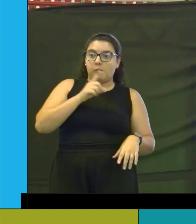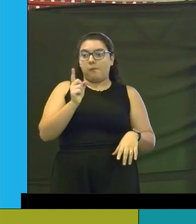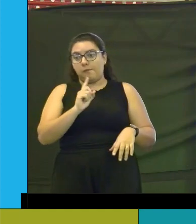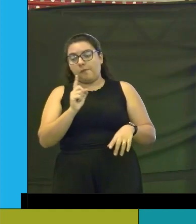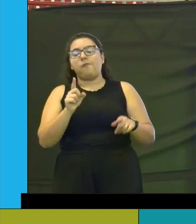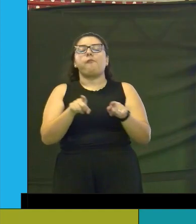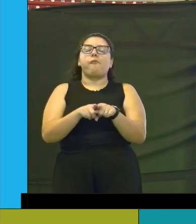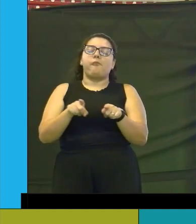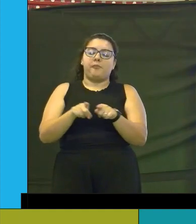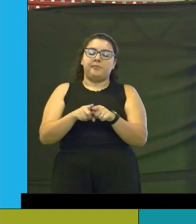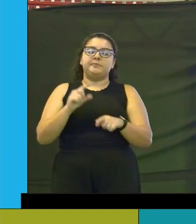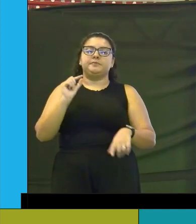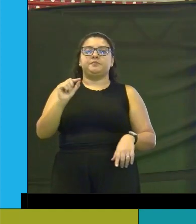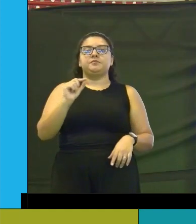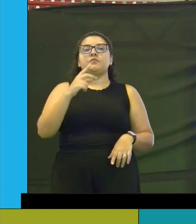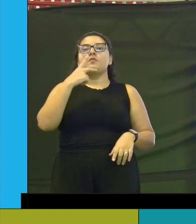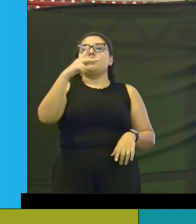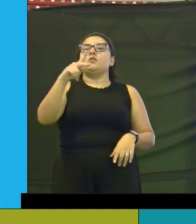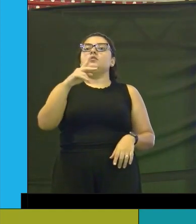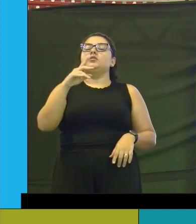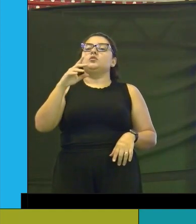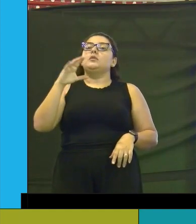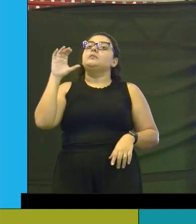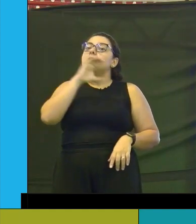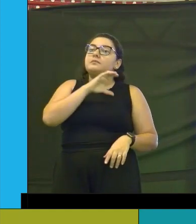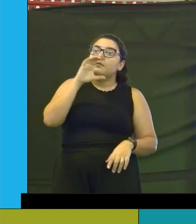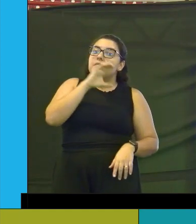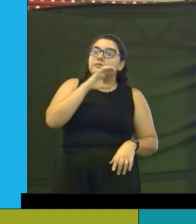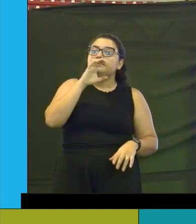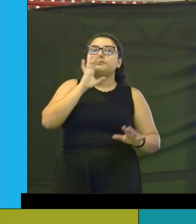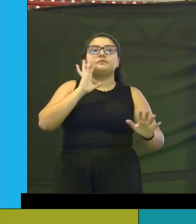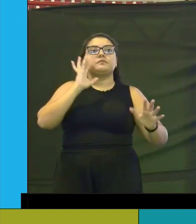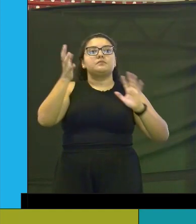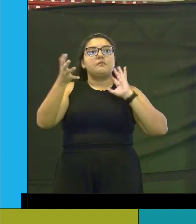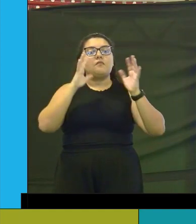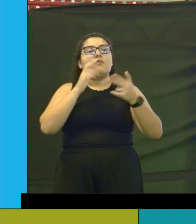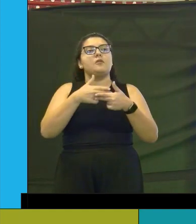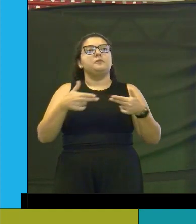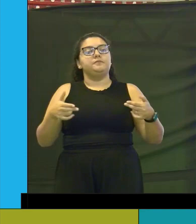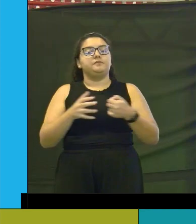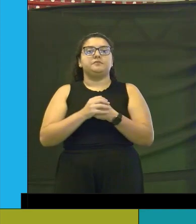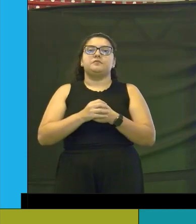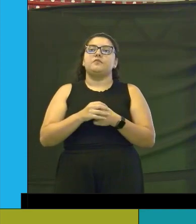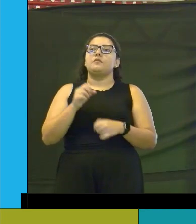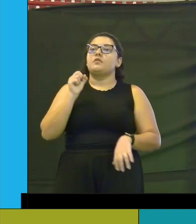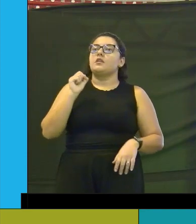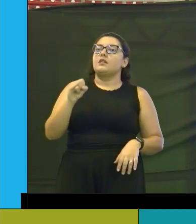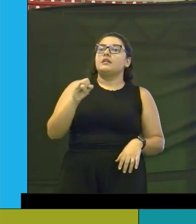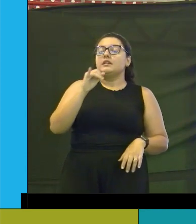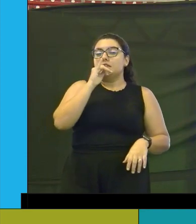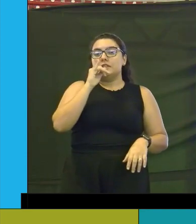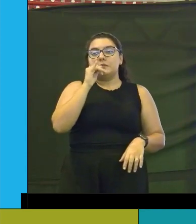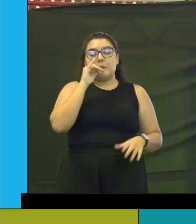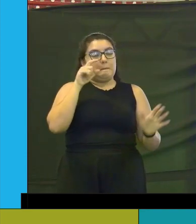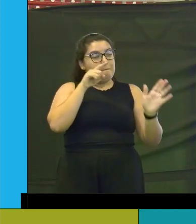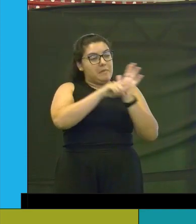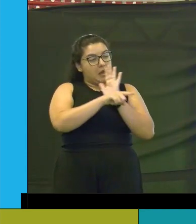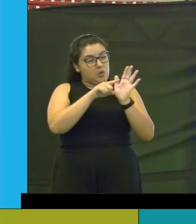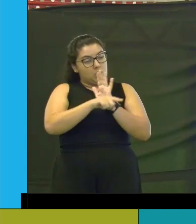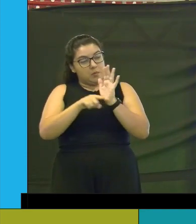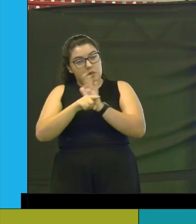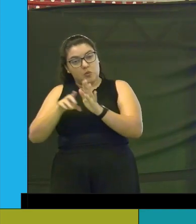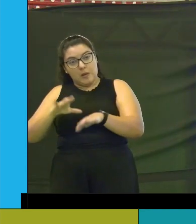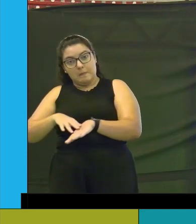também mede, pessoal, a tua velocidade na resolução. Quanto mais questões você